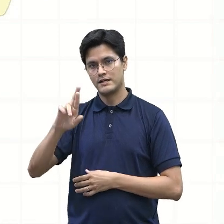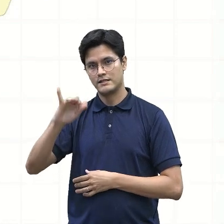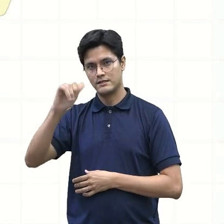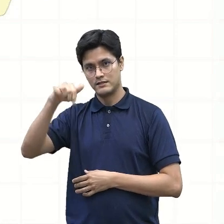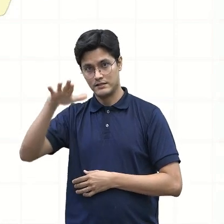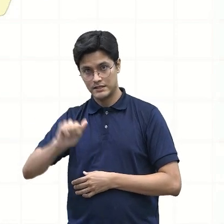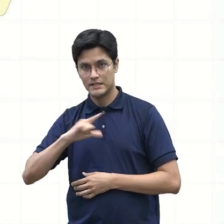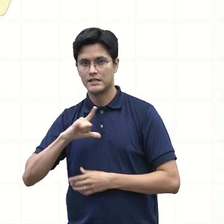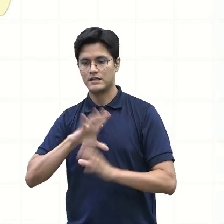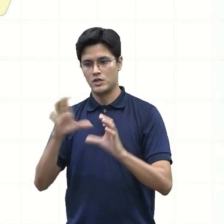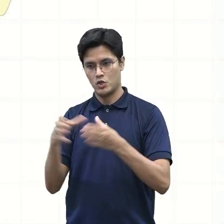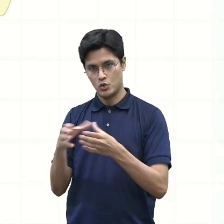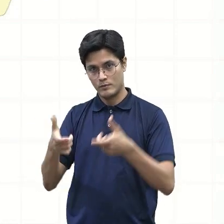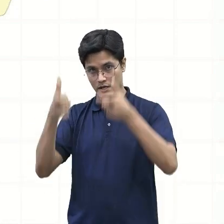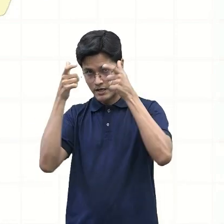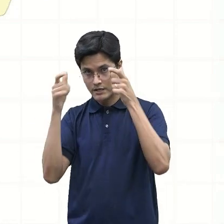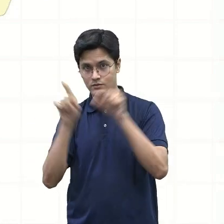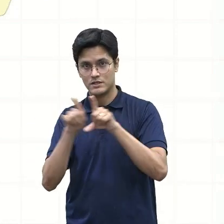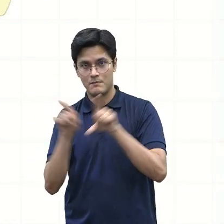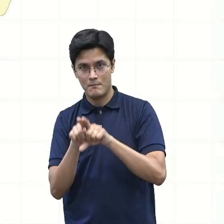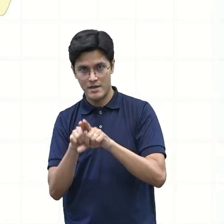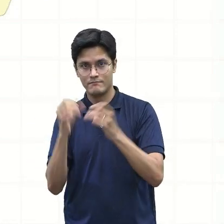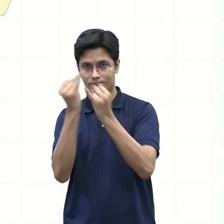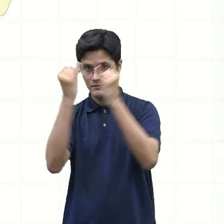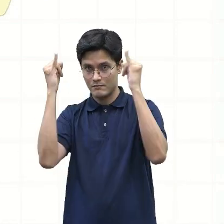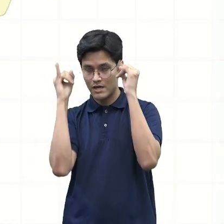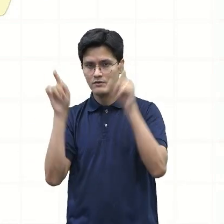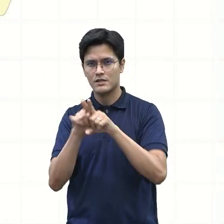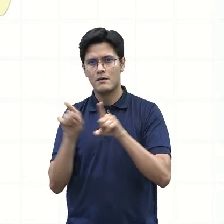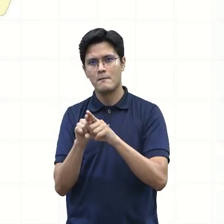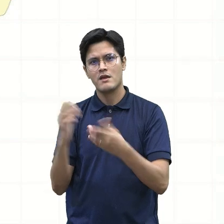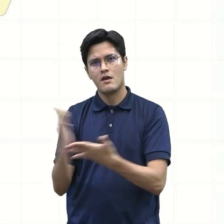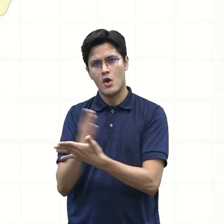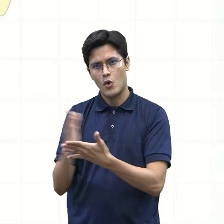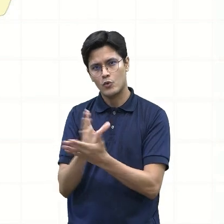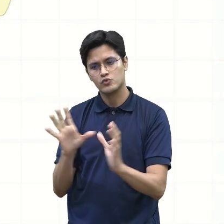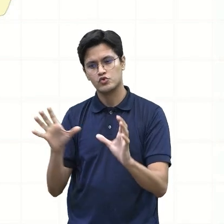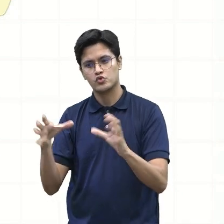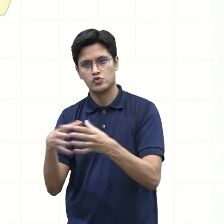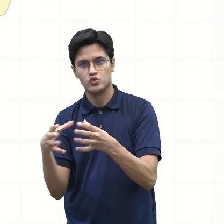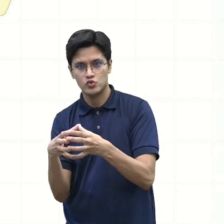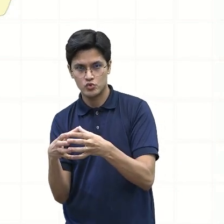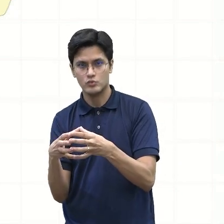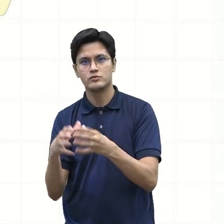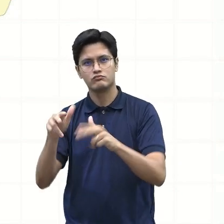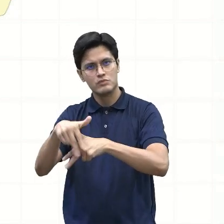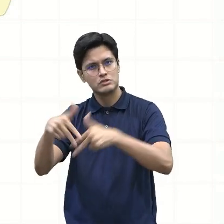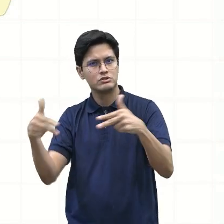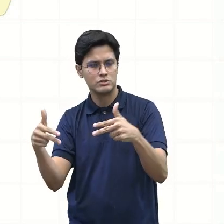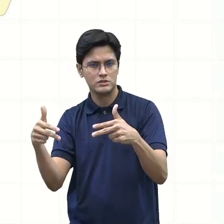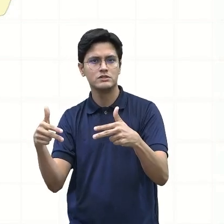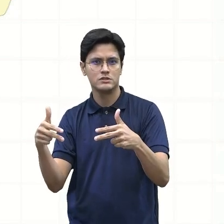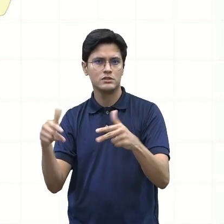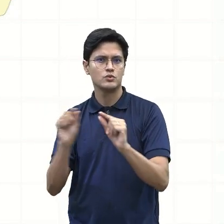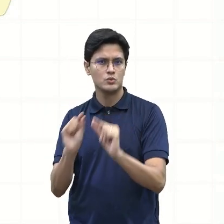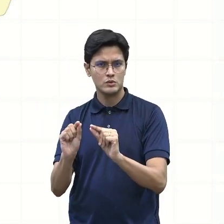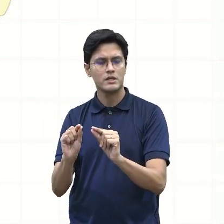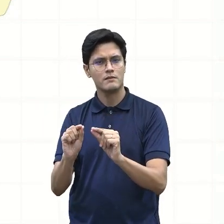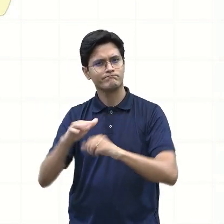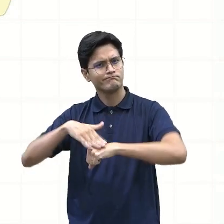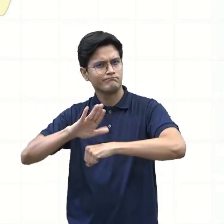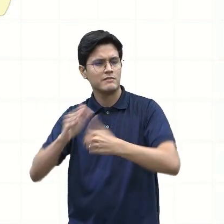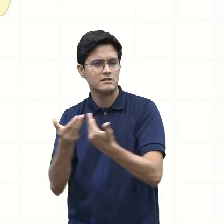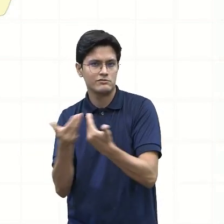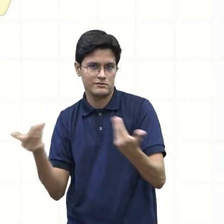seus impérios, e também com algumas tribos ou etnias mais, vamos dizer assim,